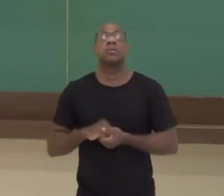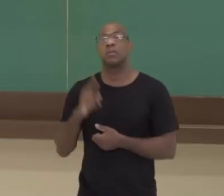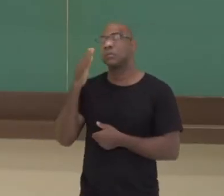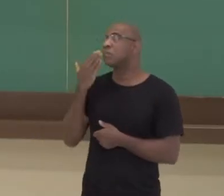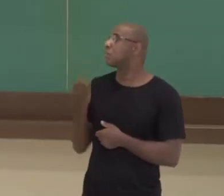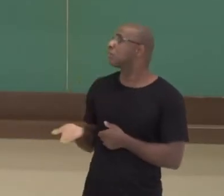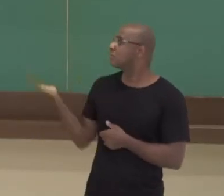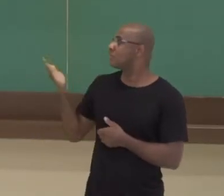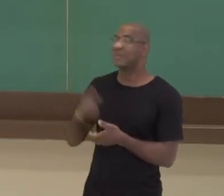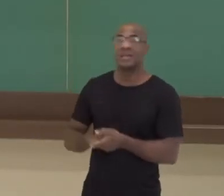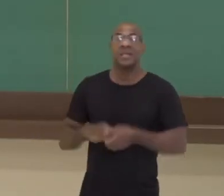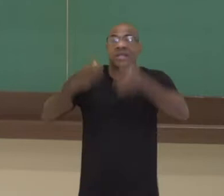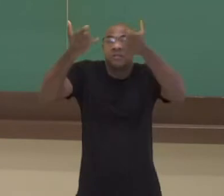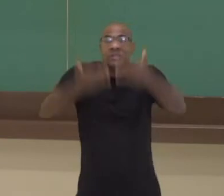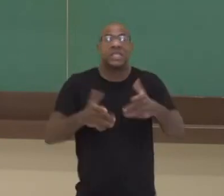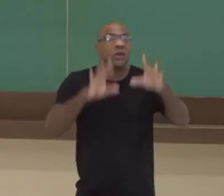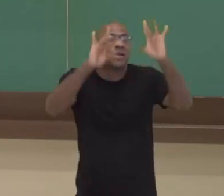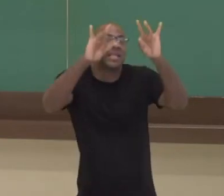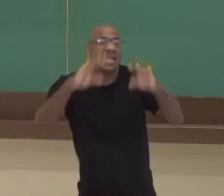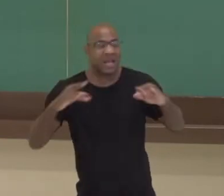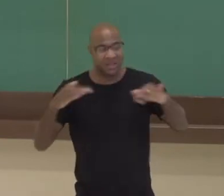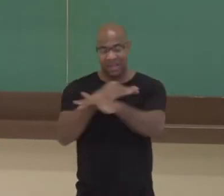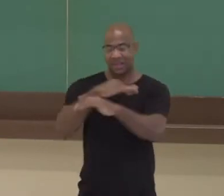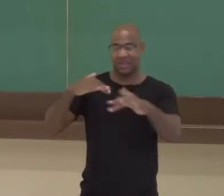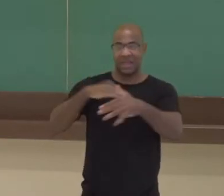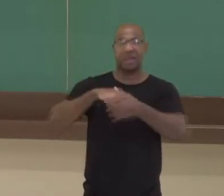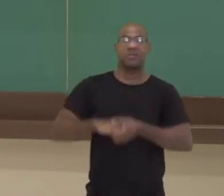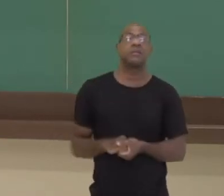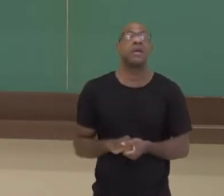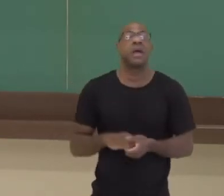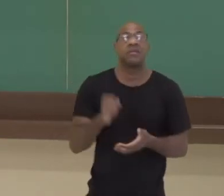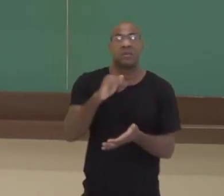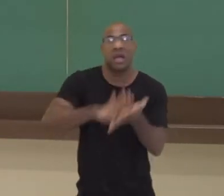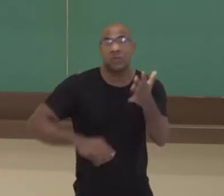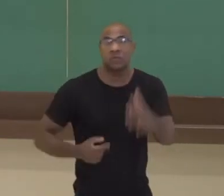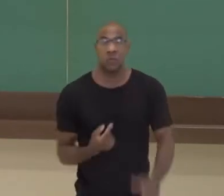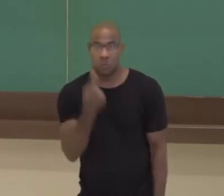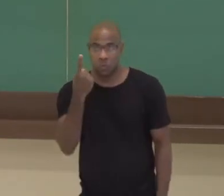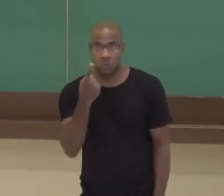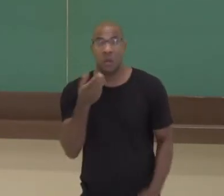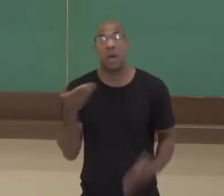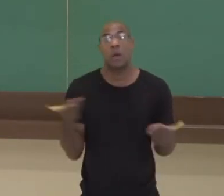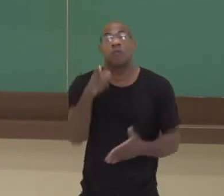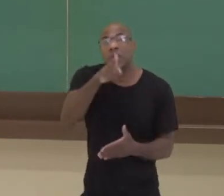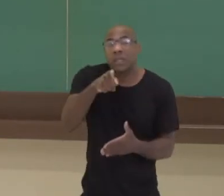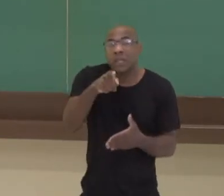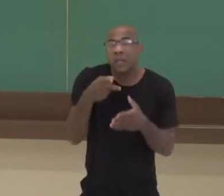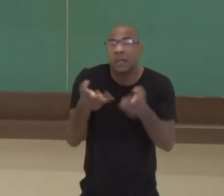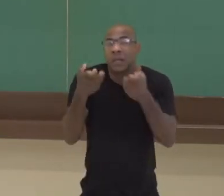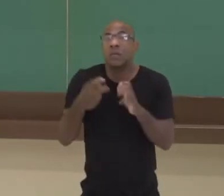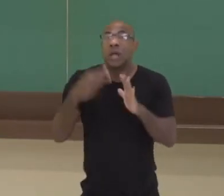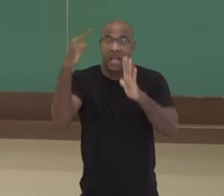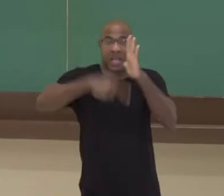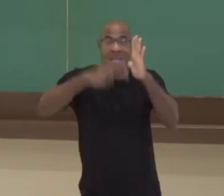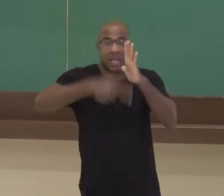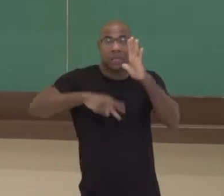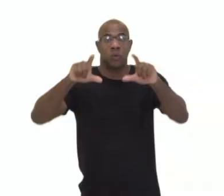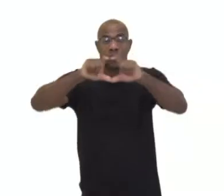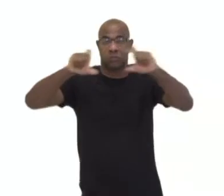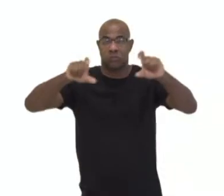descrição da cidade, percebeu? Na atividade 1, eu quero justamente isso, que você retome esse texto.